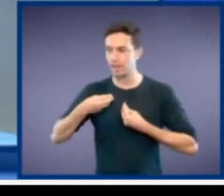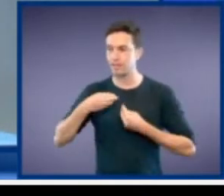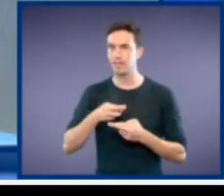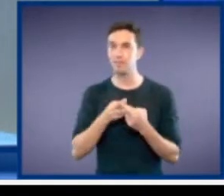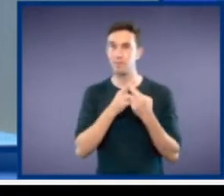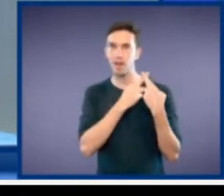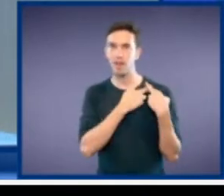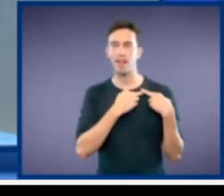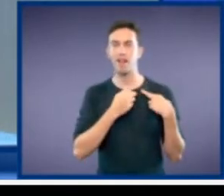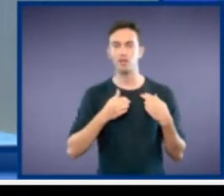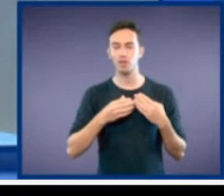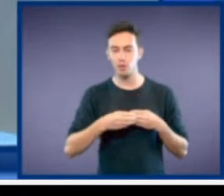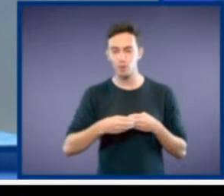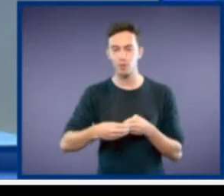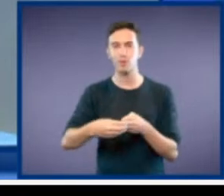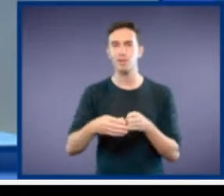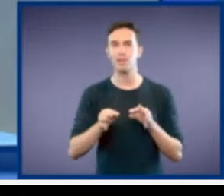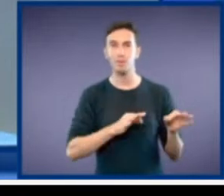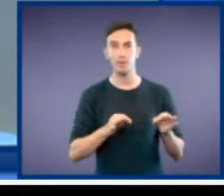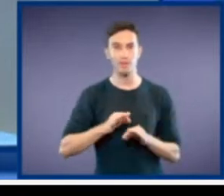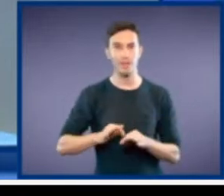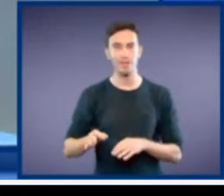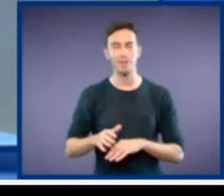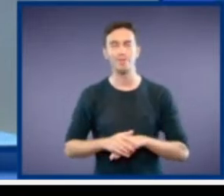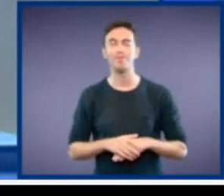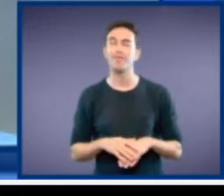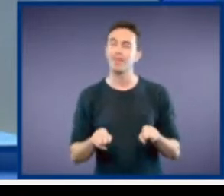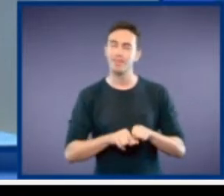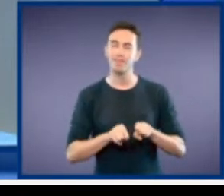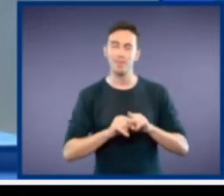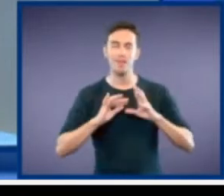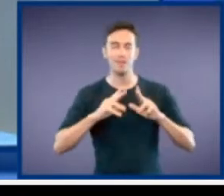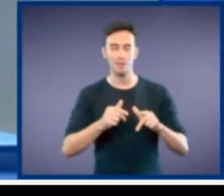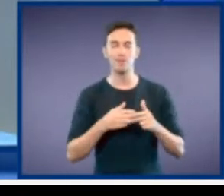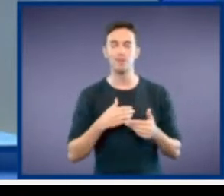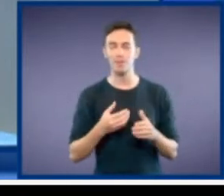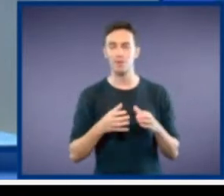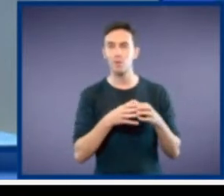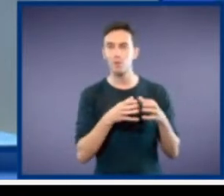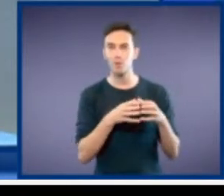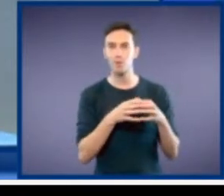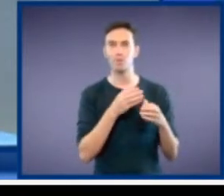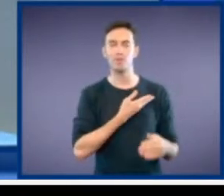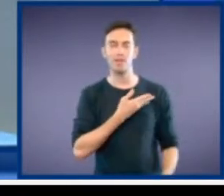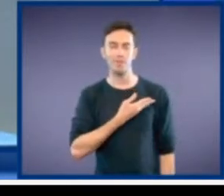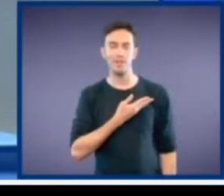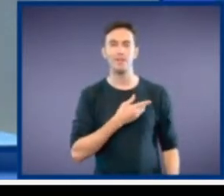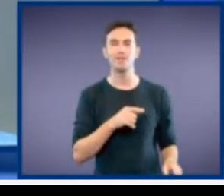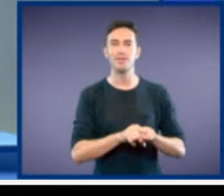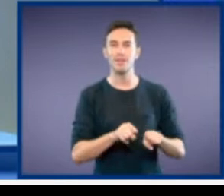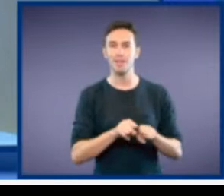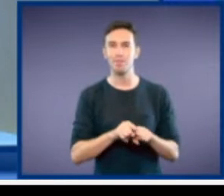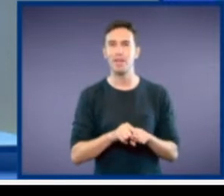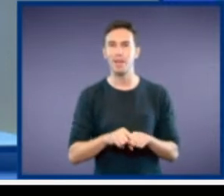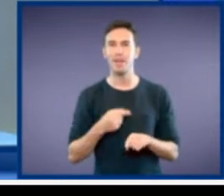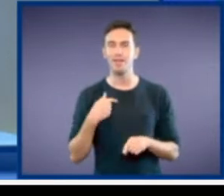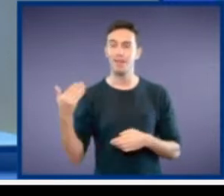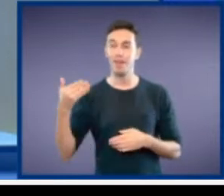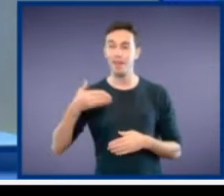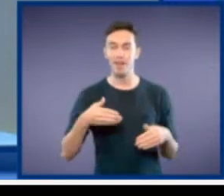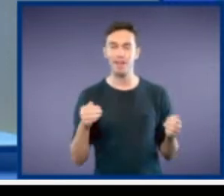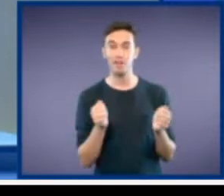processo. E a todos da nossa equipe, todos os amigos que também vieram aqui nos